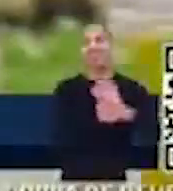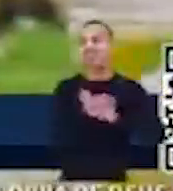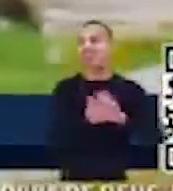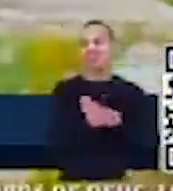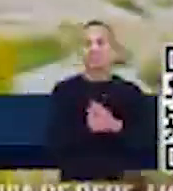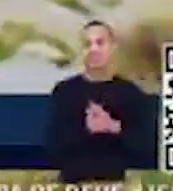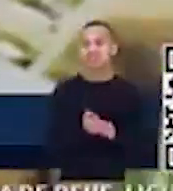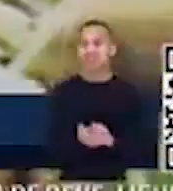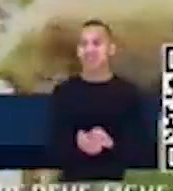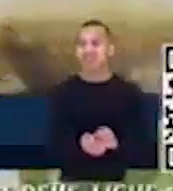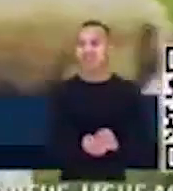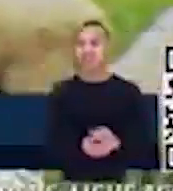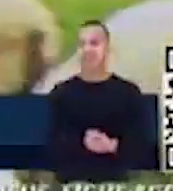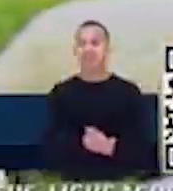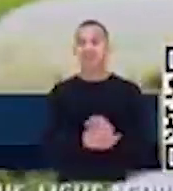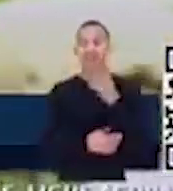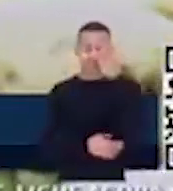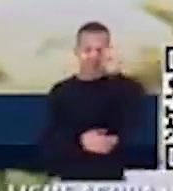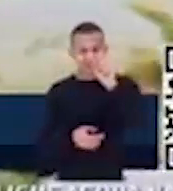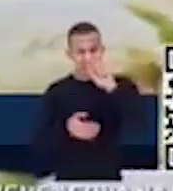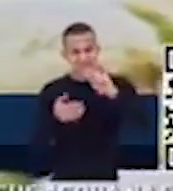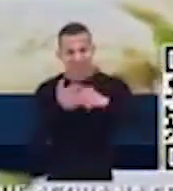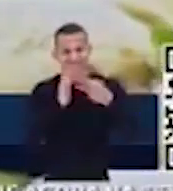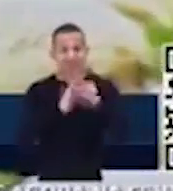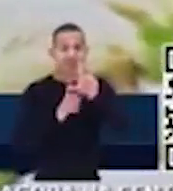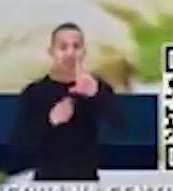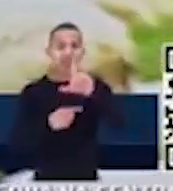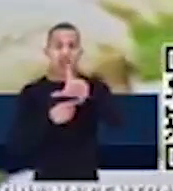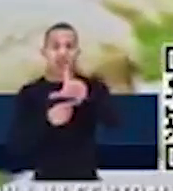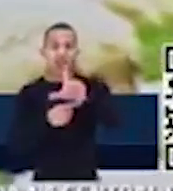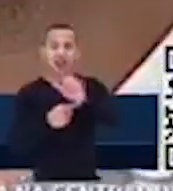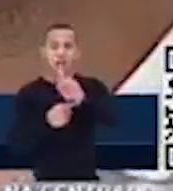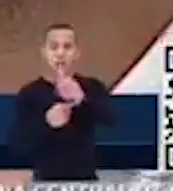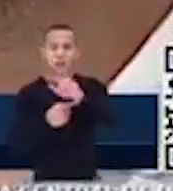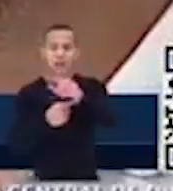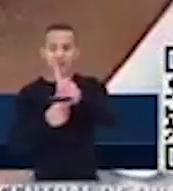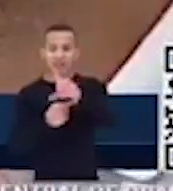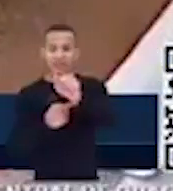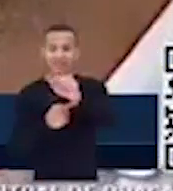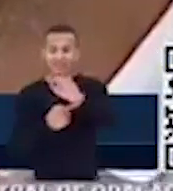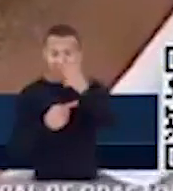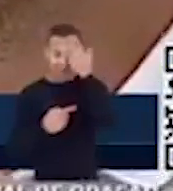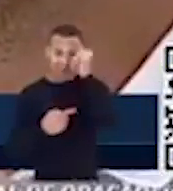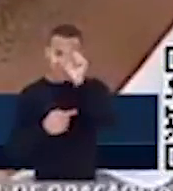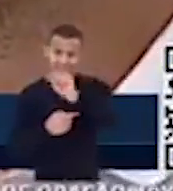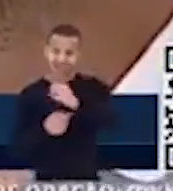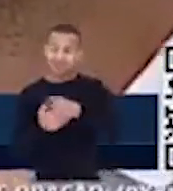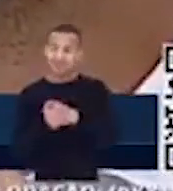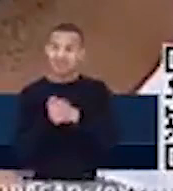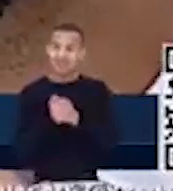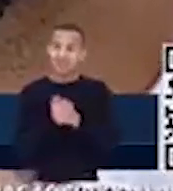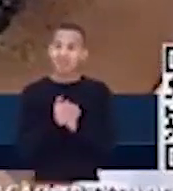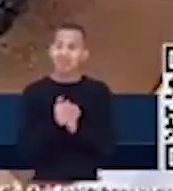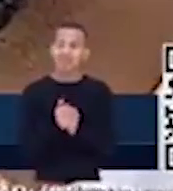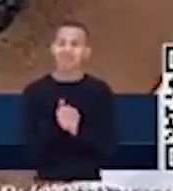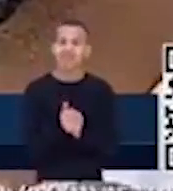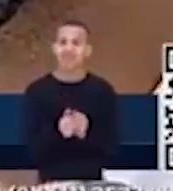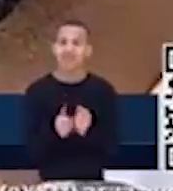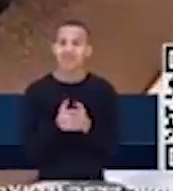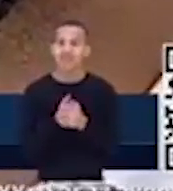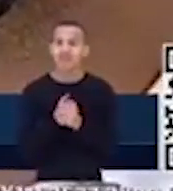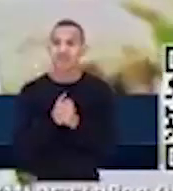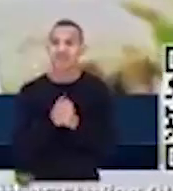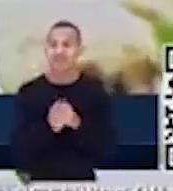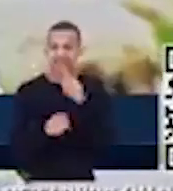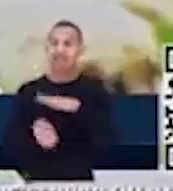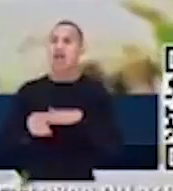tenho uma lapada nele? Você não sabe o que é lapada, não, né? Você sabe o que é lapada, sabe? Sei sim. O homem lá, o grandão ali, viu? Mas é